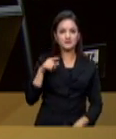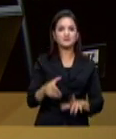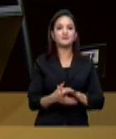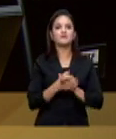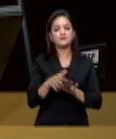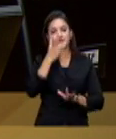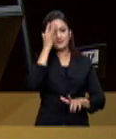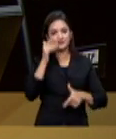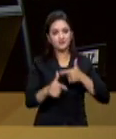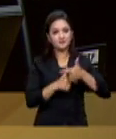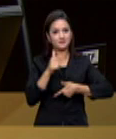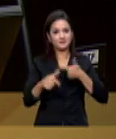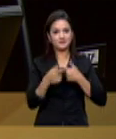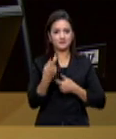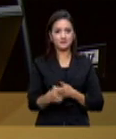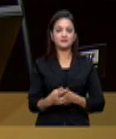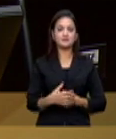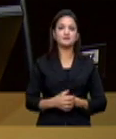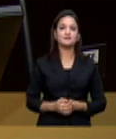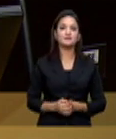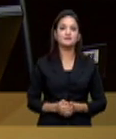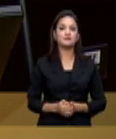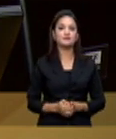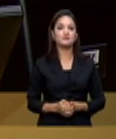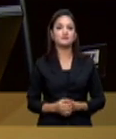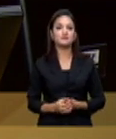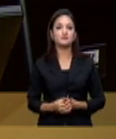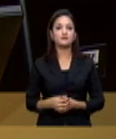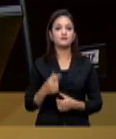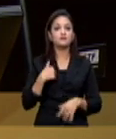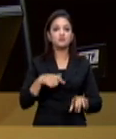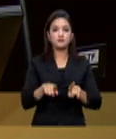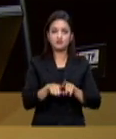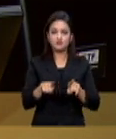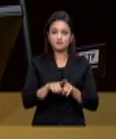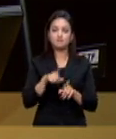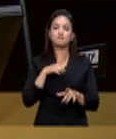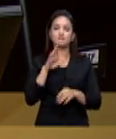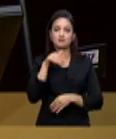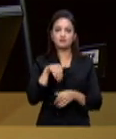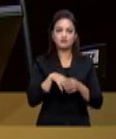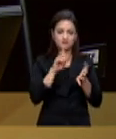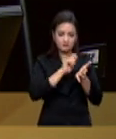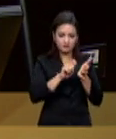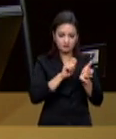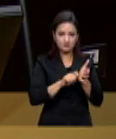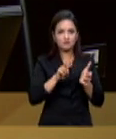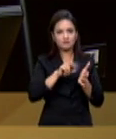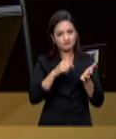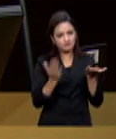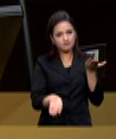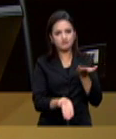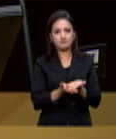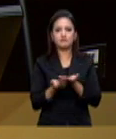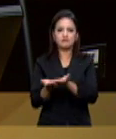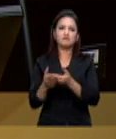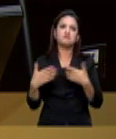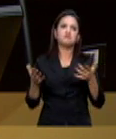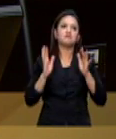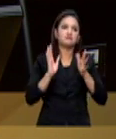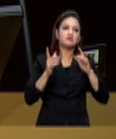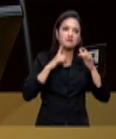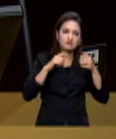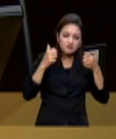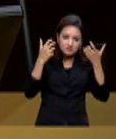senhores servidores públicos. Presidente, também tenho voto escrito, de que farei juntada, e acho que está bem